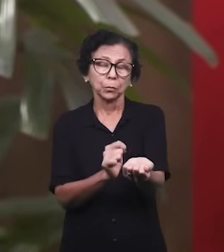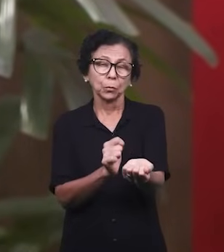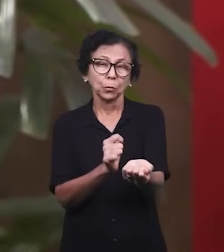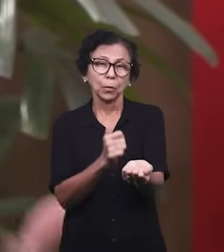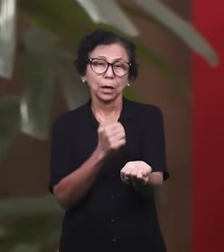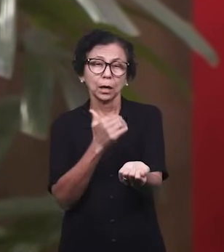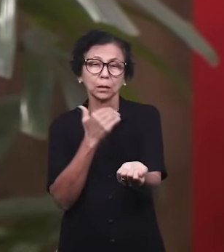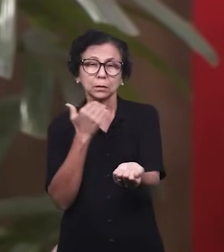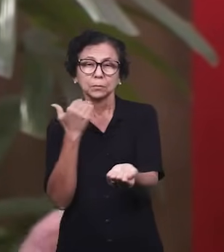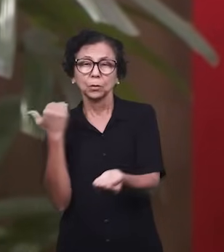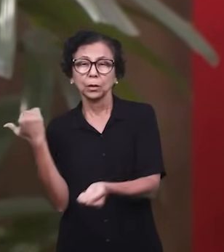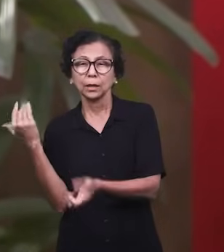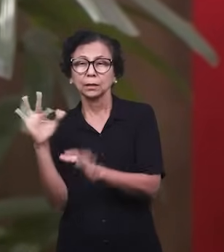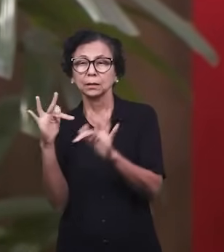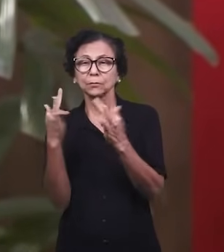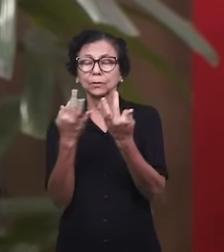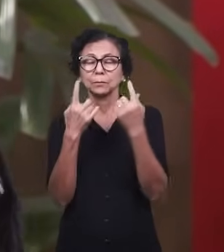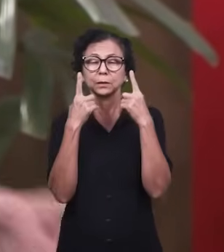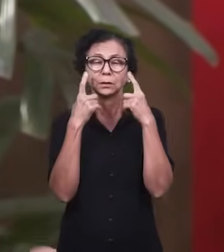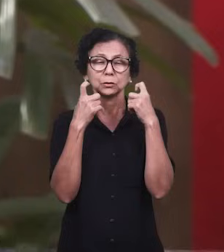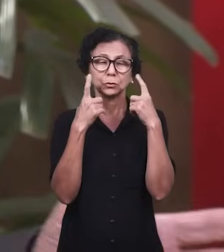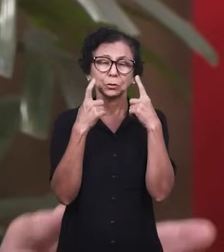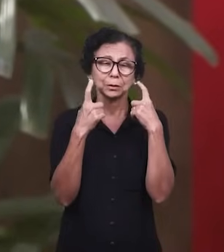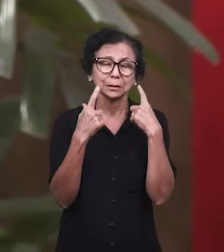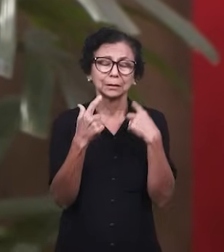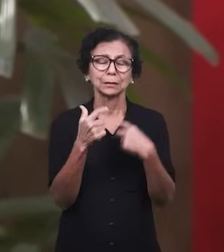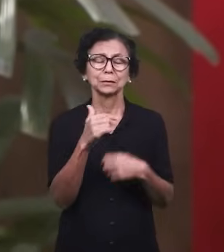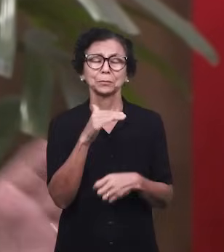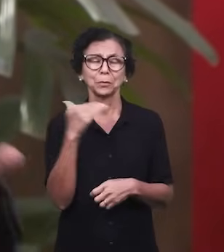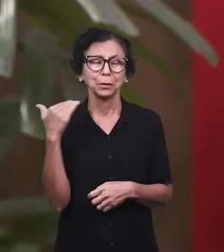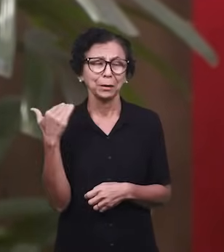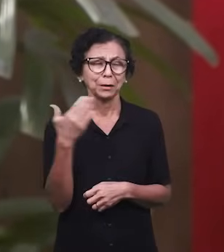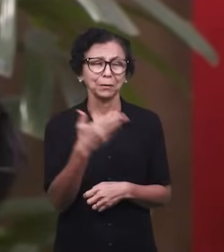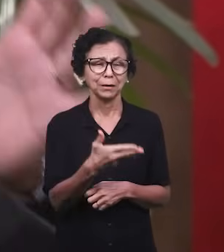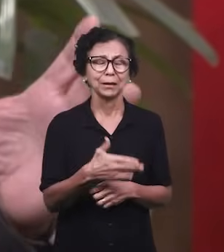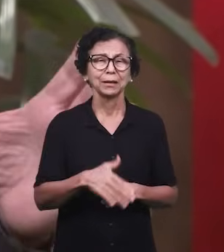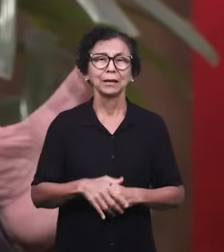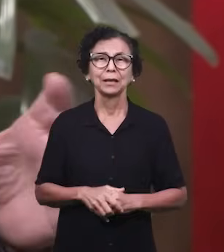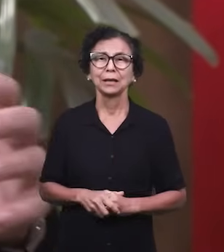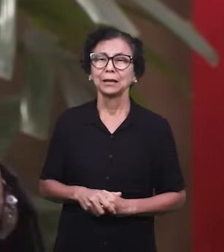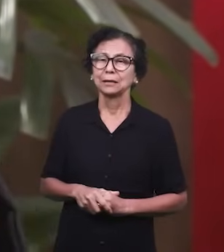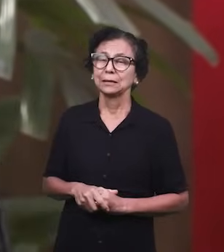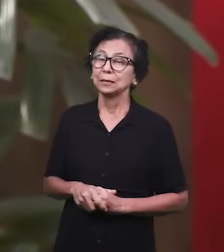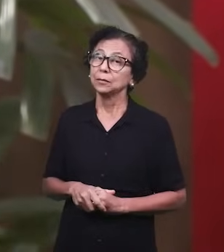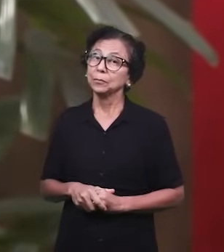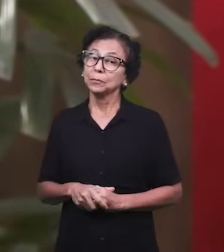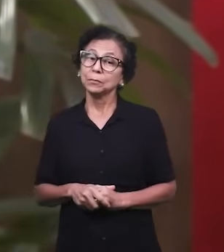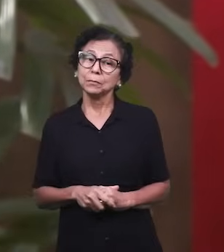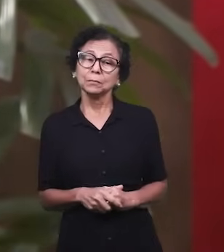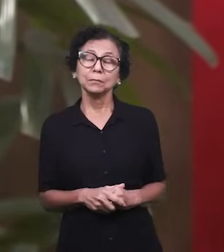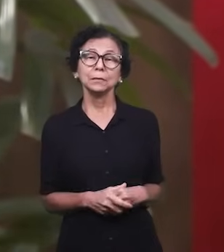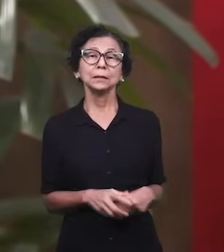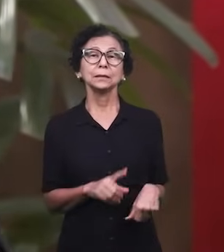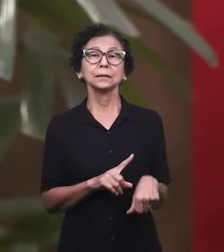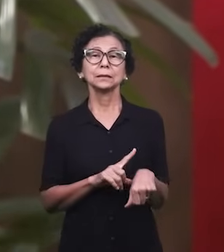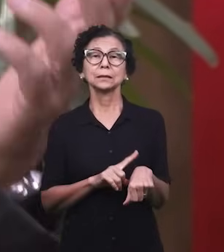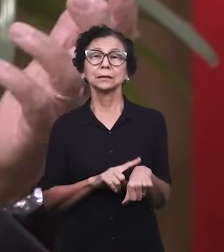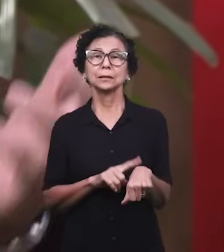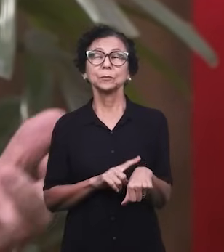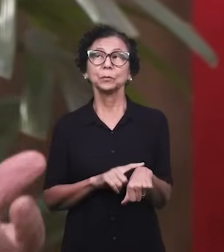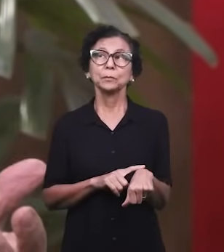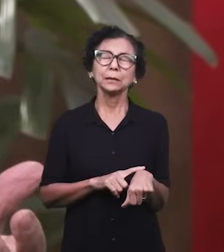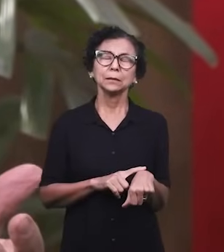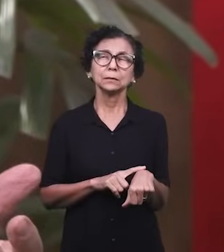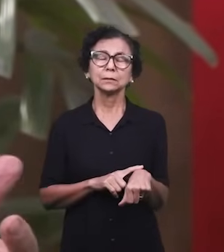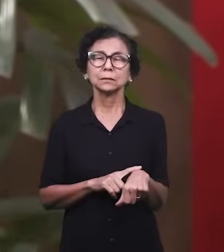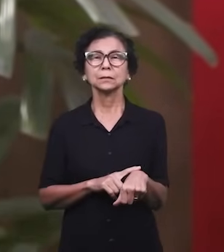a família ali chorando e tudo, já dando o irmão como morto, mas ali naquele momento de assistência ali, aprove